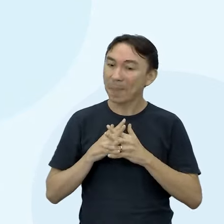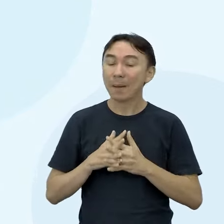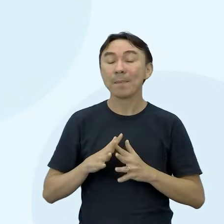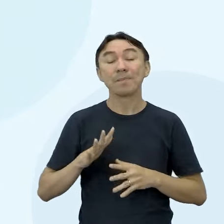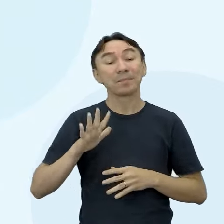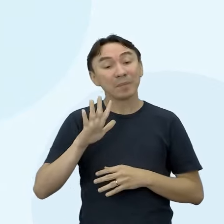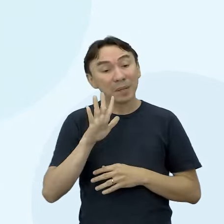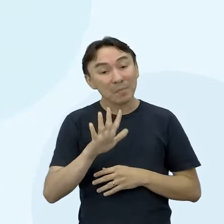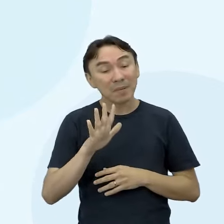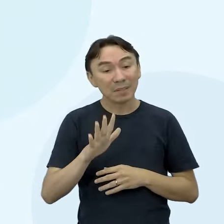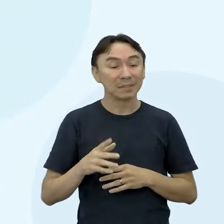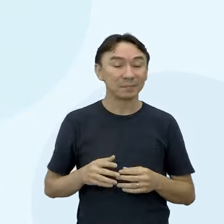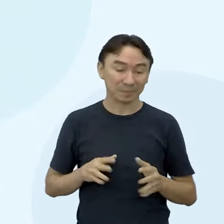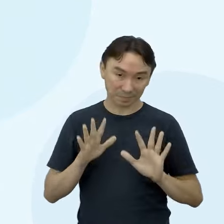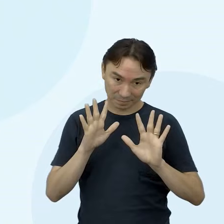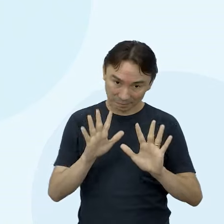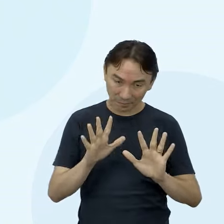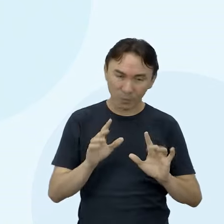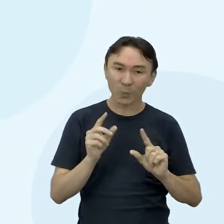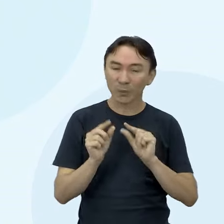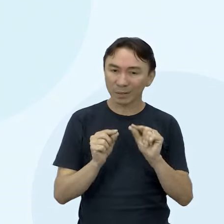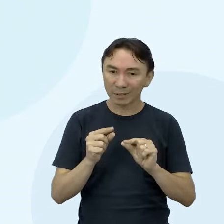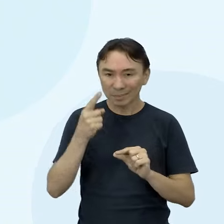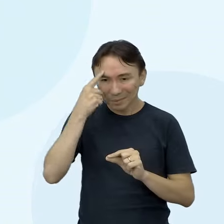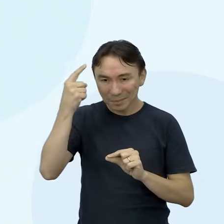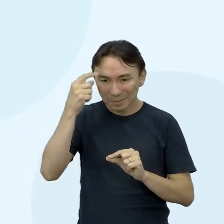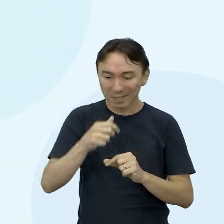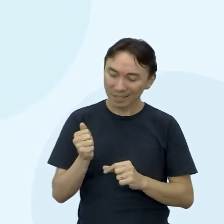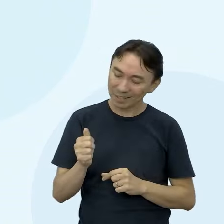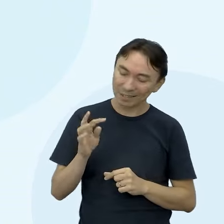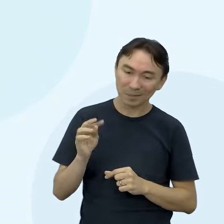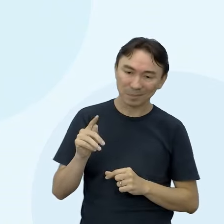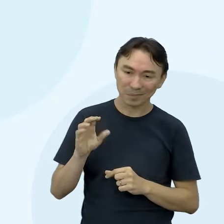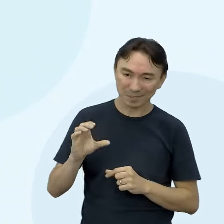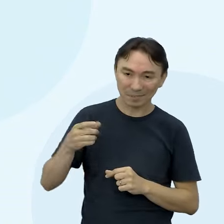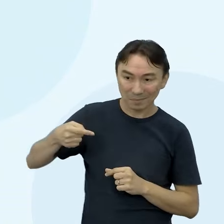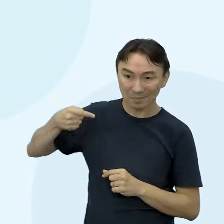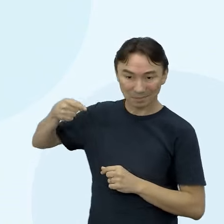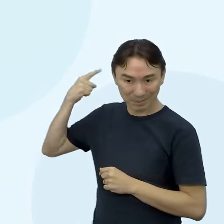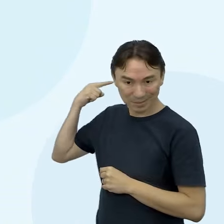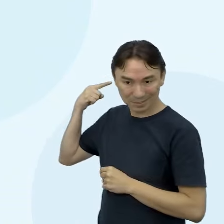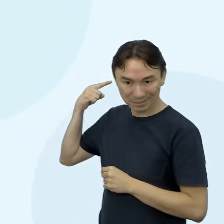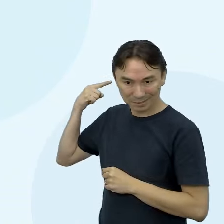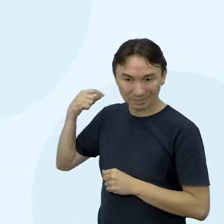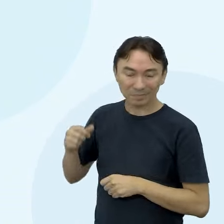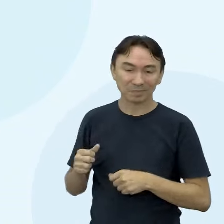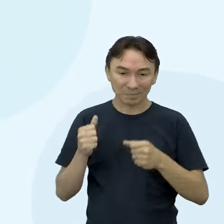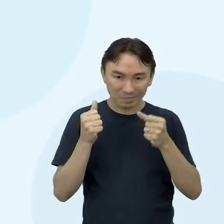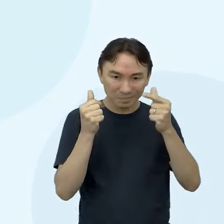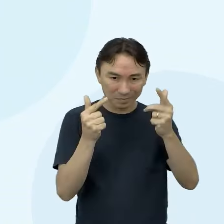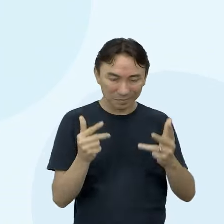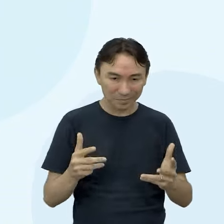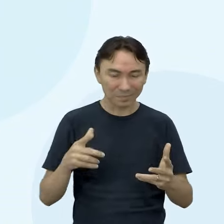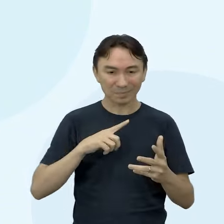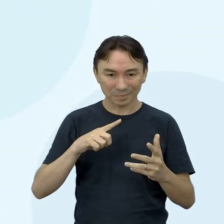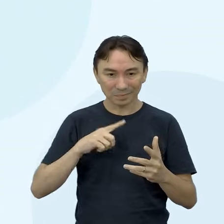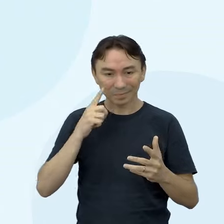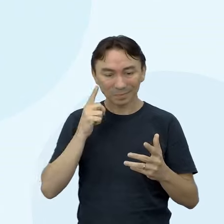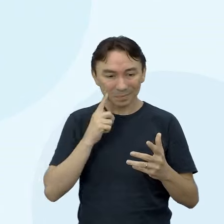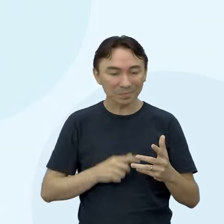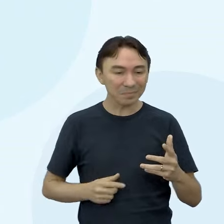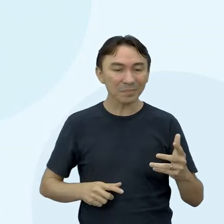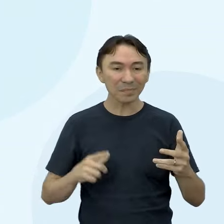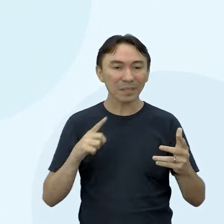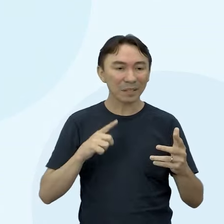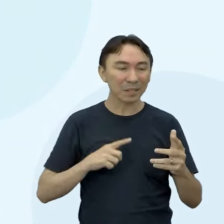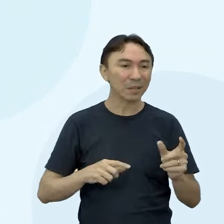a ideia é tentar relacionar. Lembra no ATPC passado, quando nós passamos o quadro integrador?